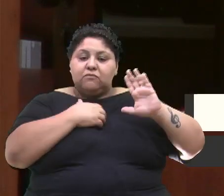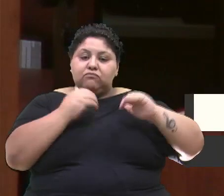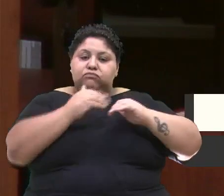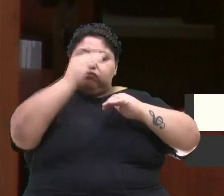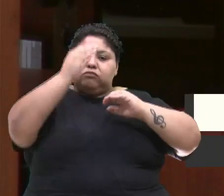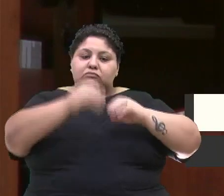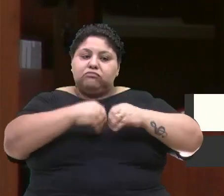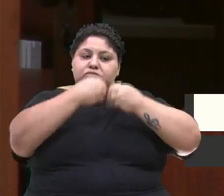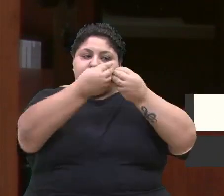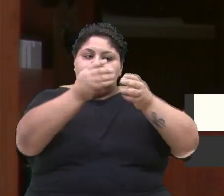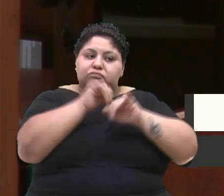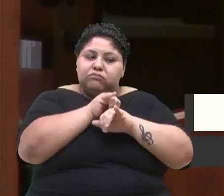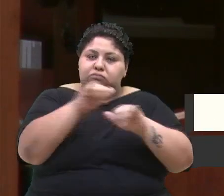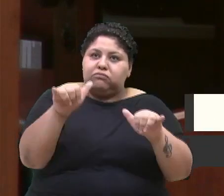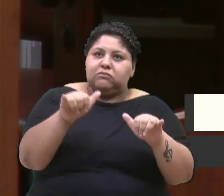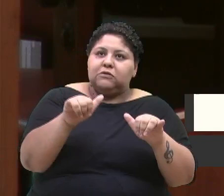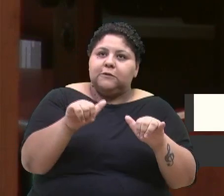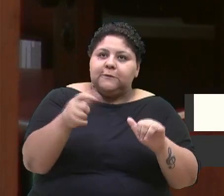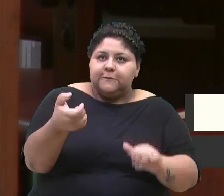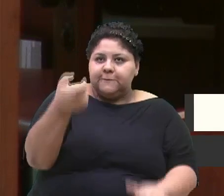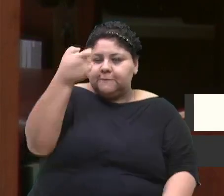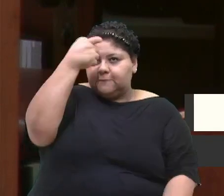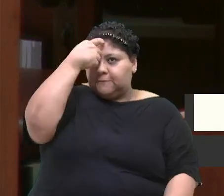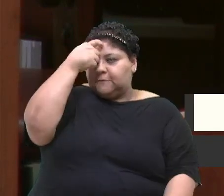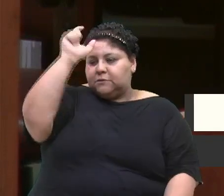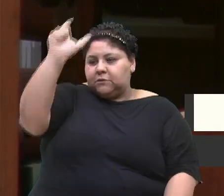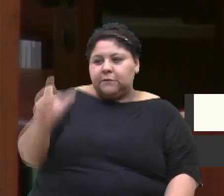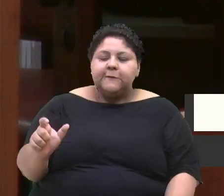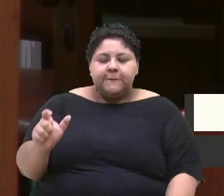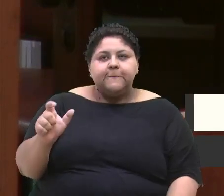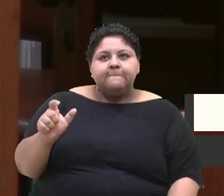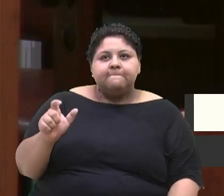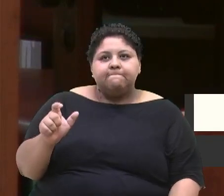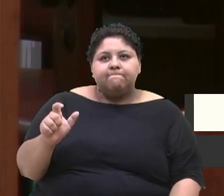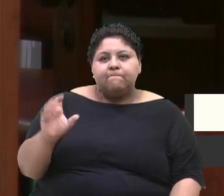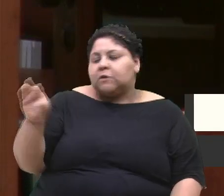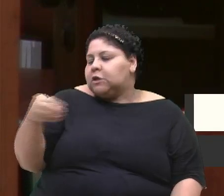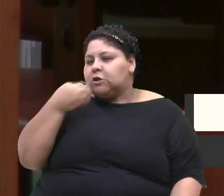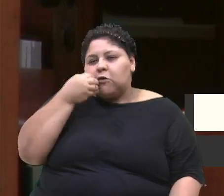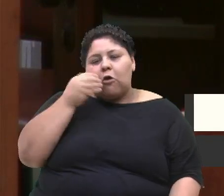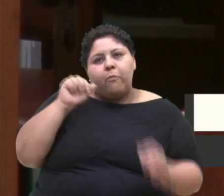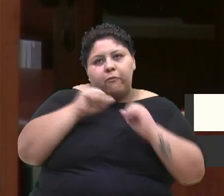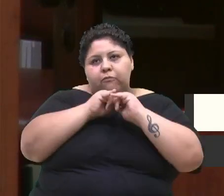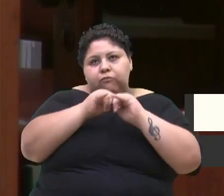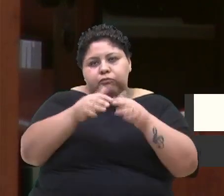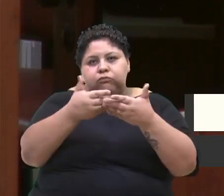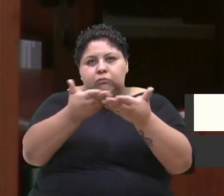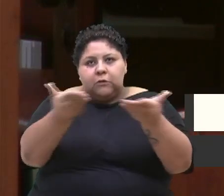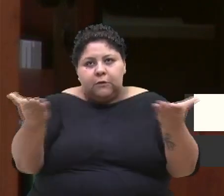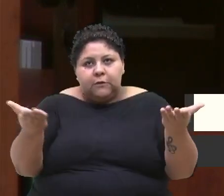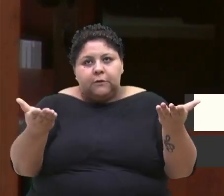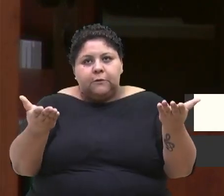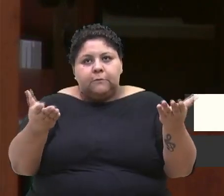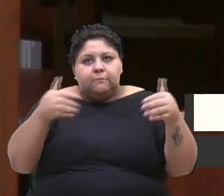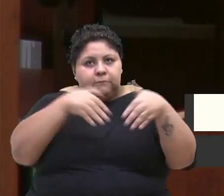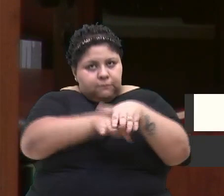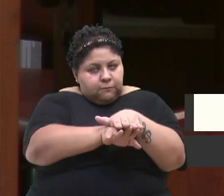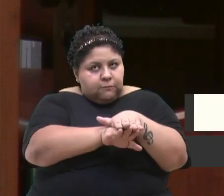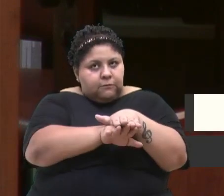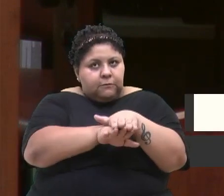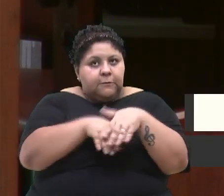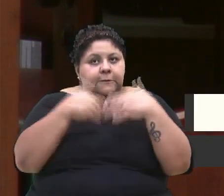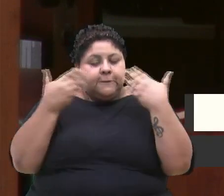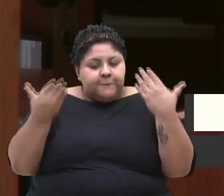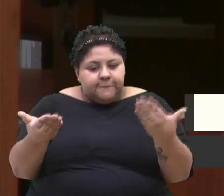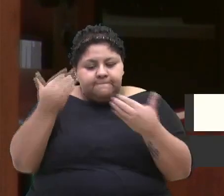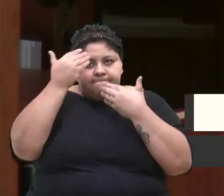levando informação, conscientizando as pessoas e, claro, promovendo um ambiente de fato inclusivo. Então, agradecer